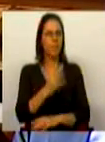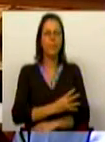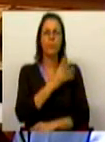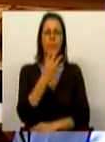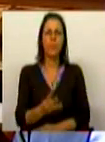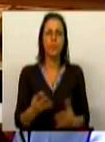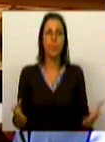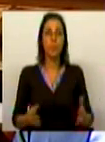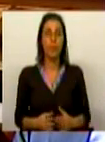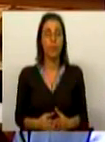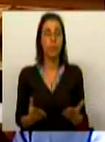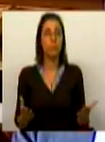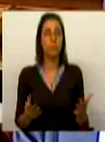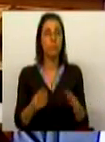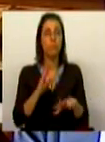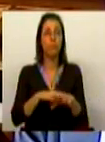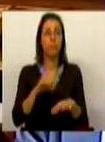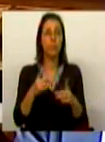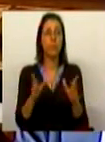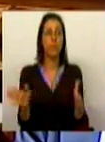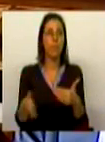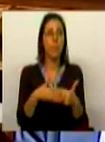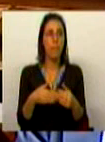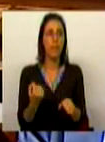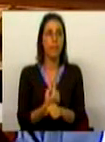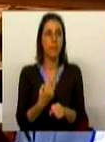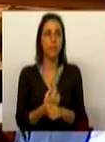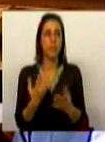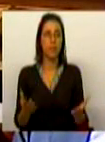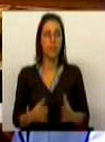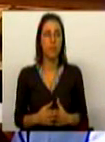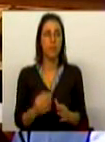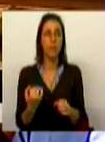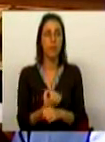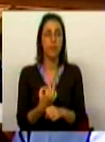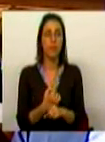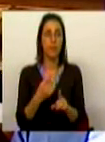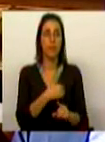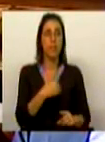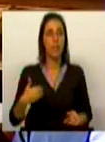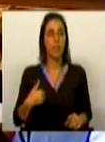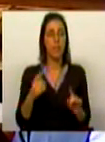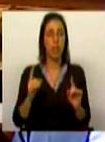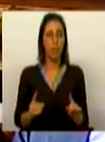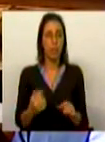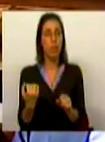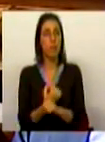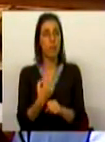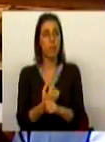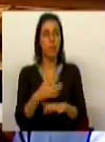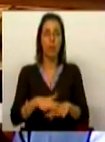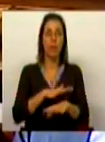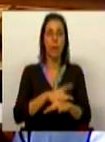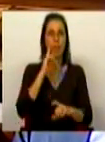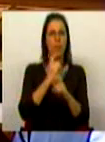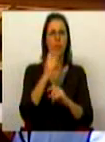4 anos, em detrimento do encerramento de serviços, serviços de saúde, serviços de